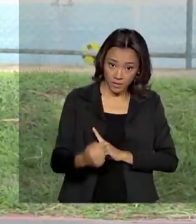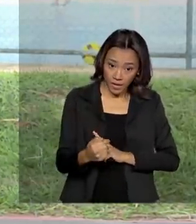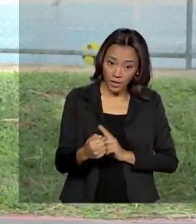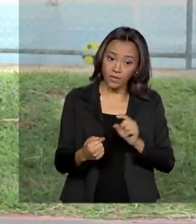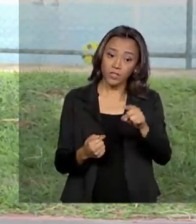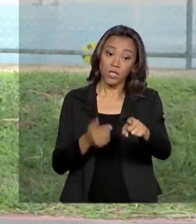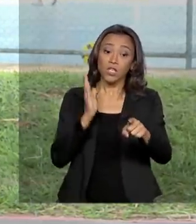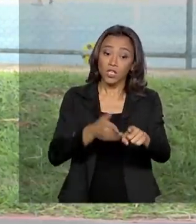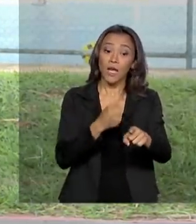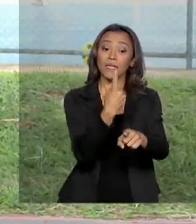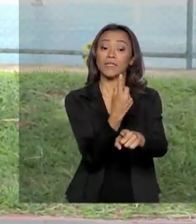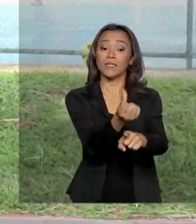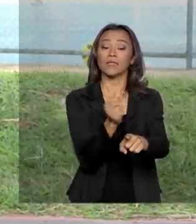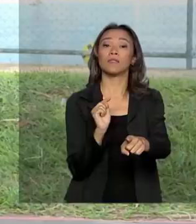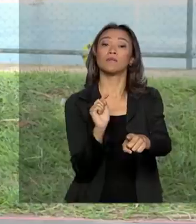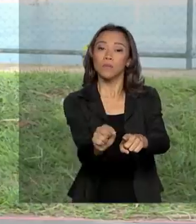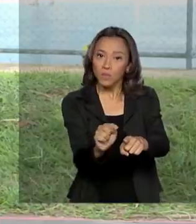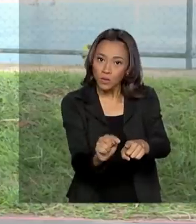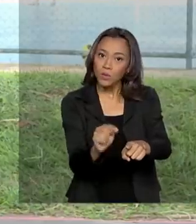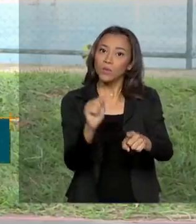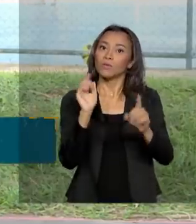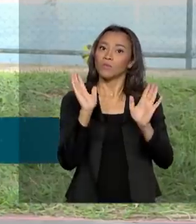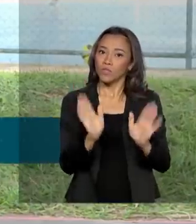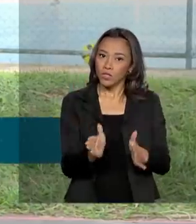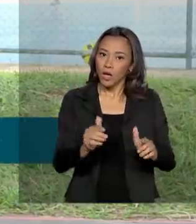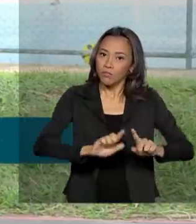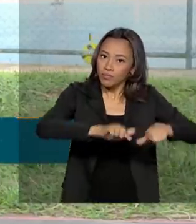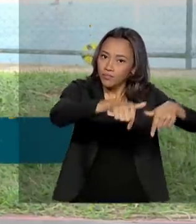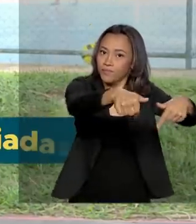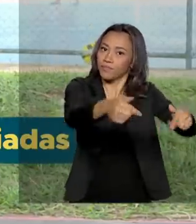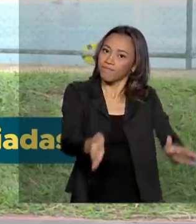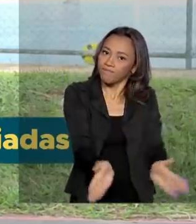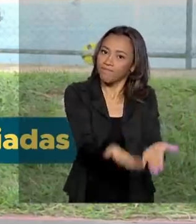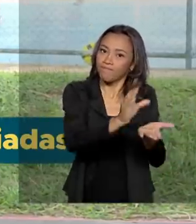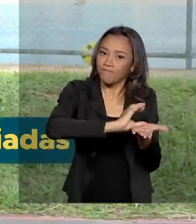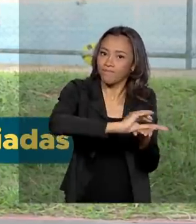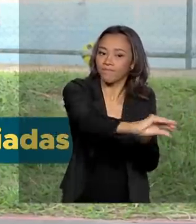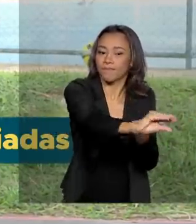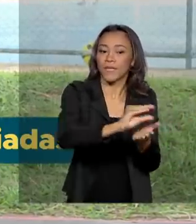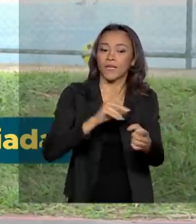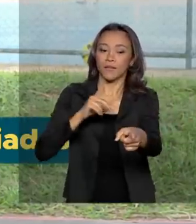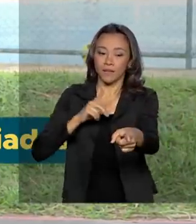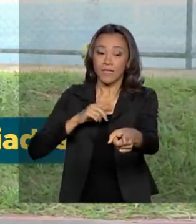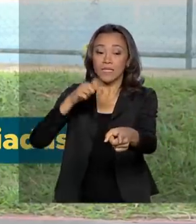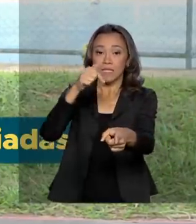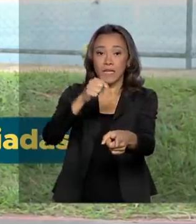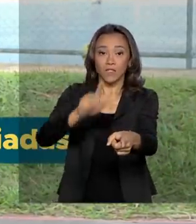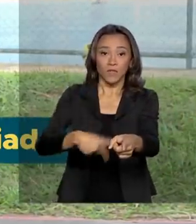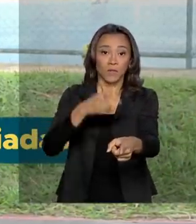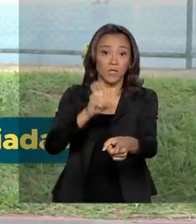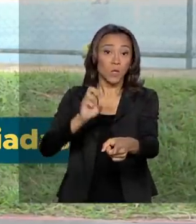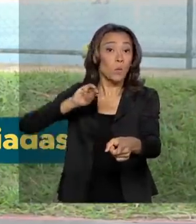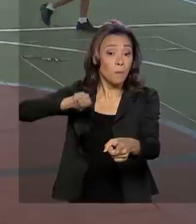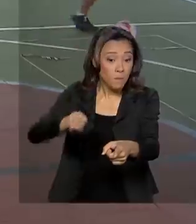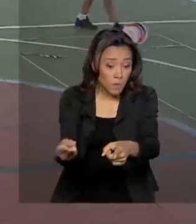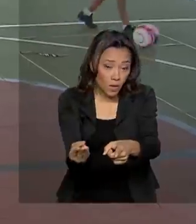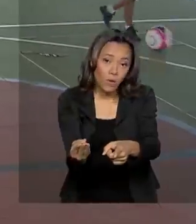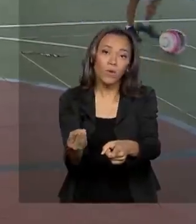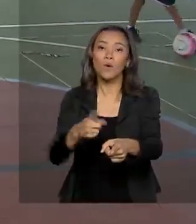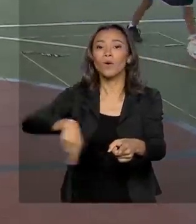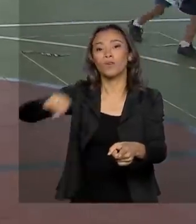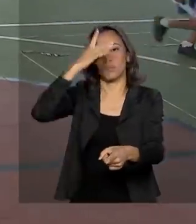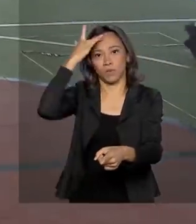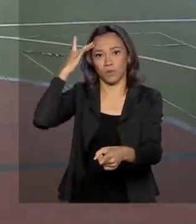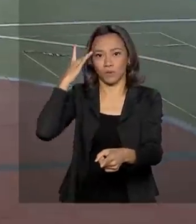16 mil iniciativas que beneficiaram pelo menos sete milhões e meio de pessoas mas